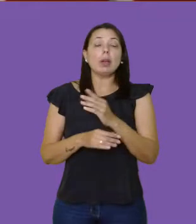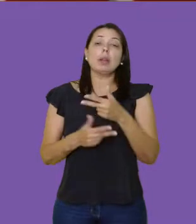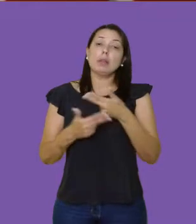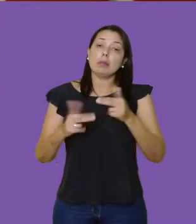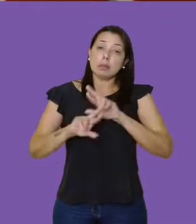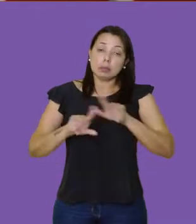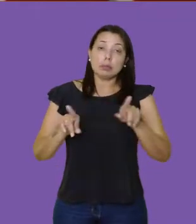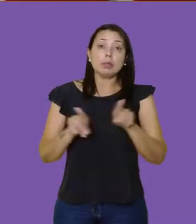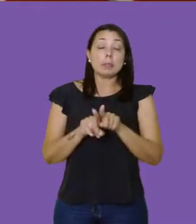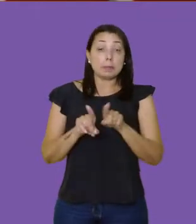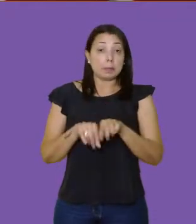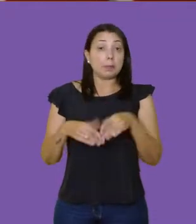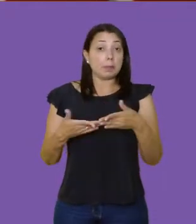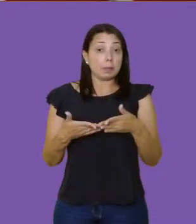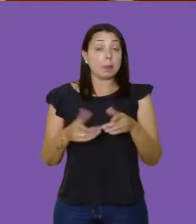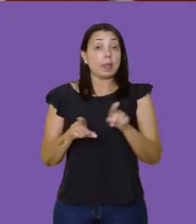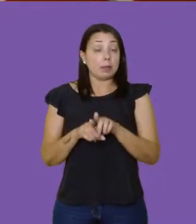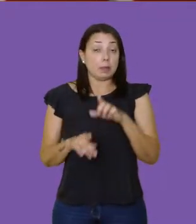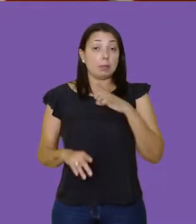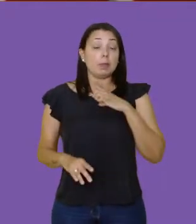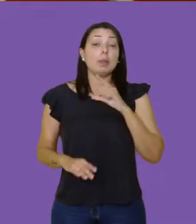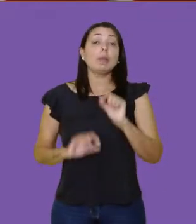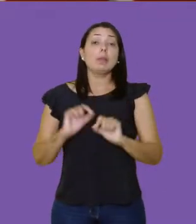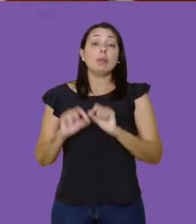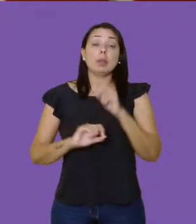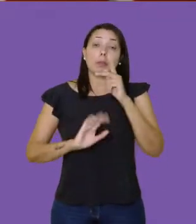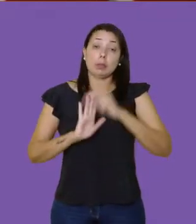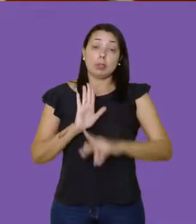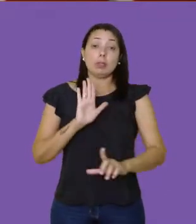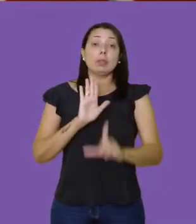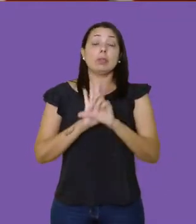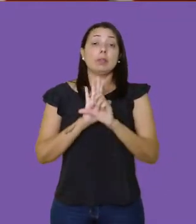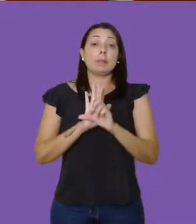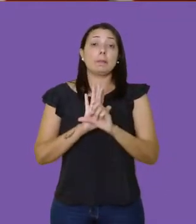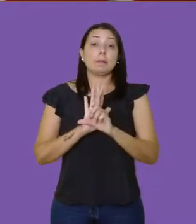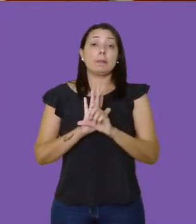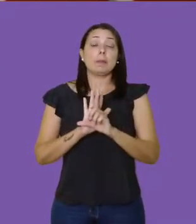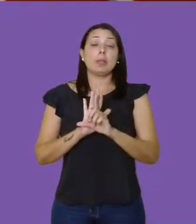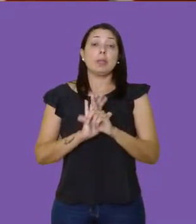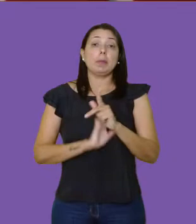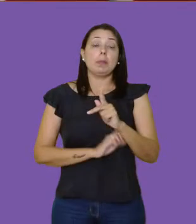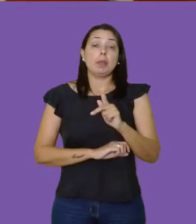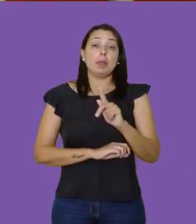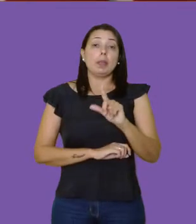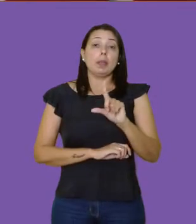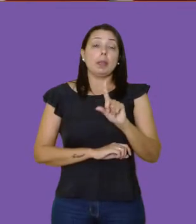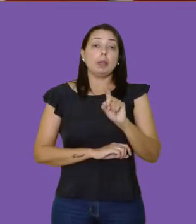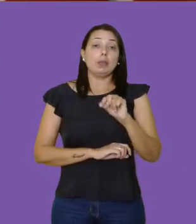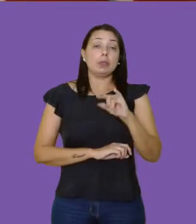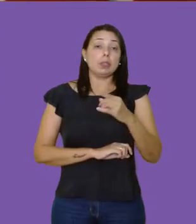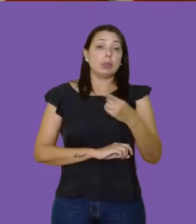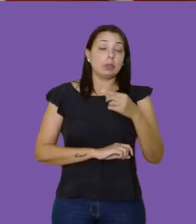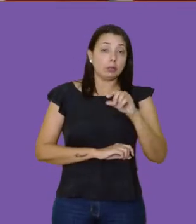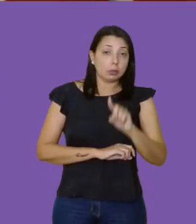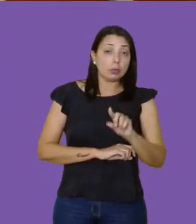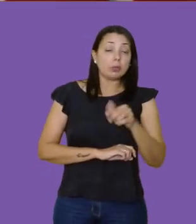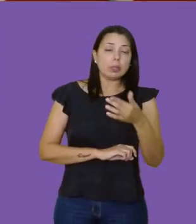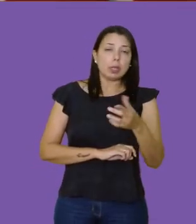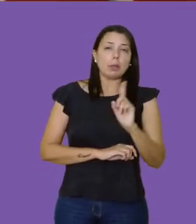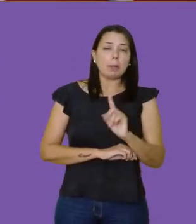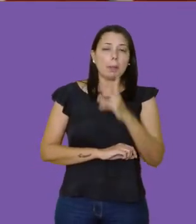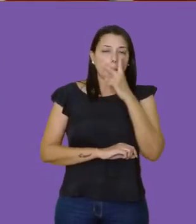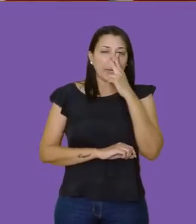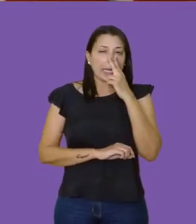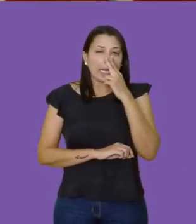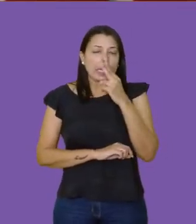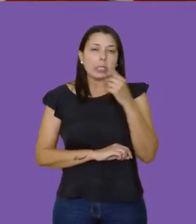mais. Também tem um projeto de lei, que é o PL 1951, que parece que é um